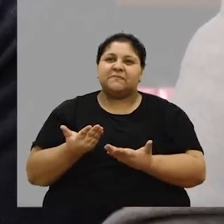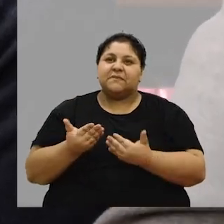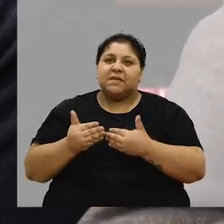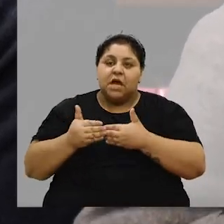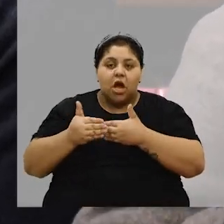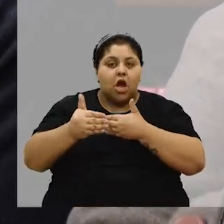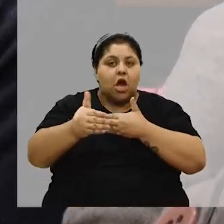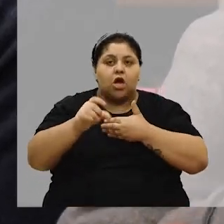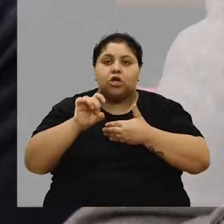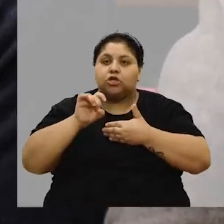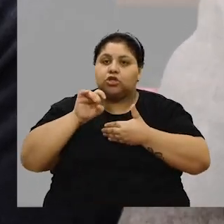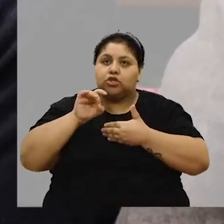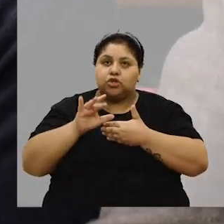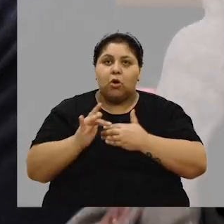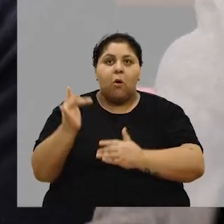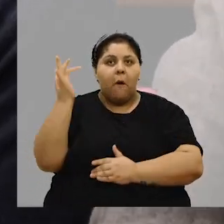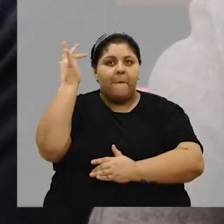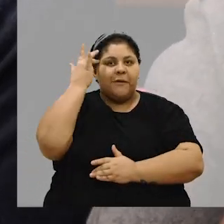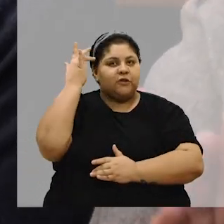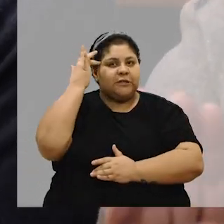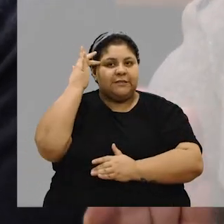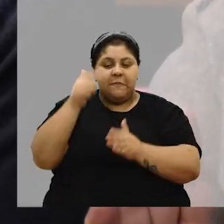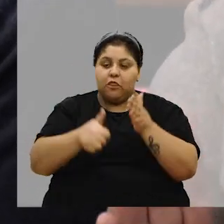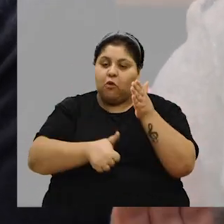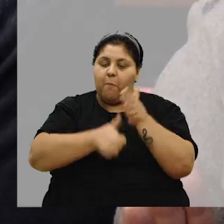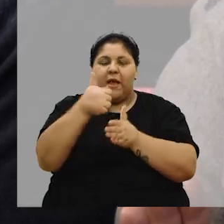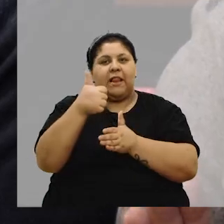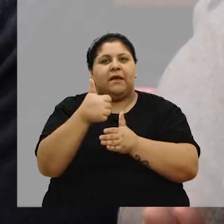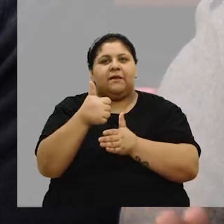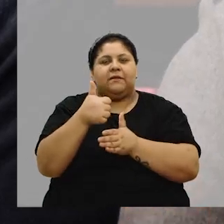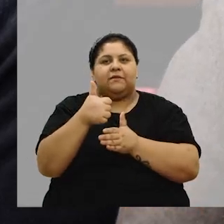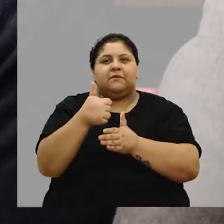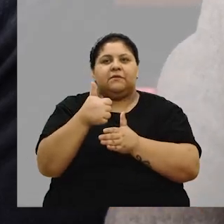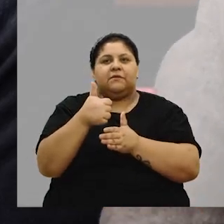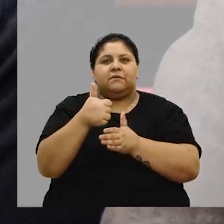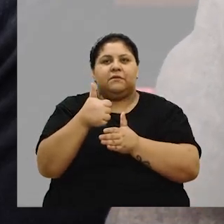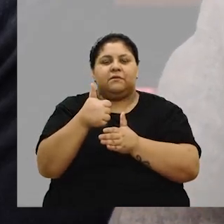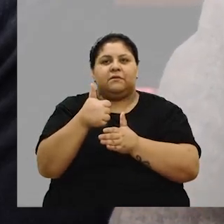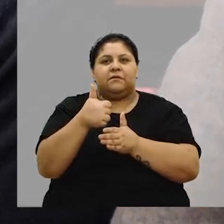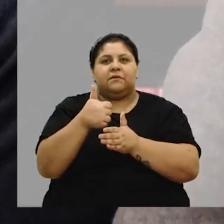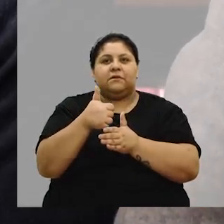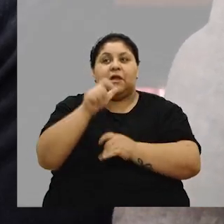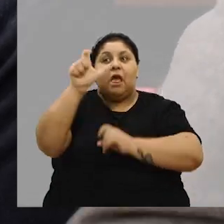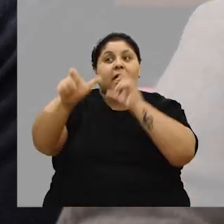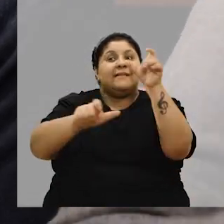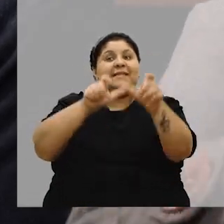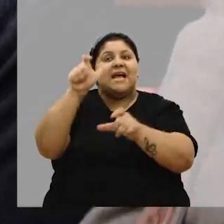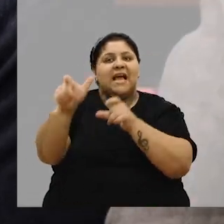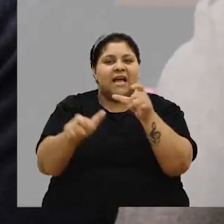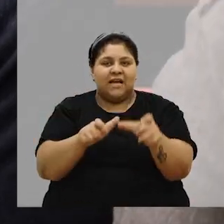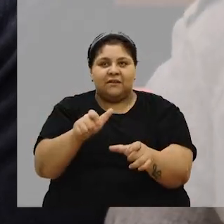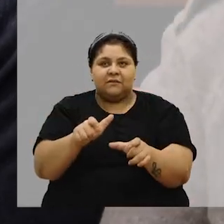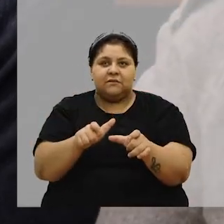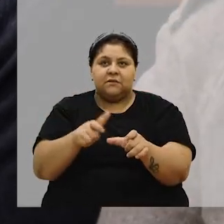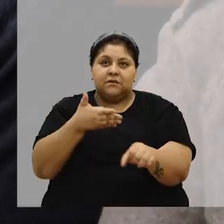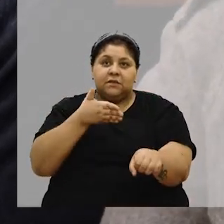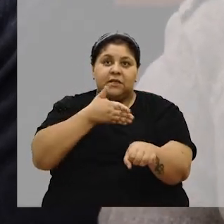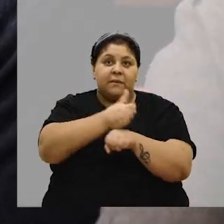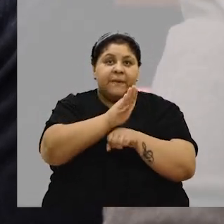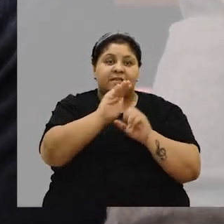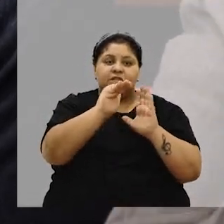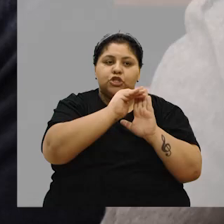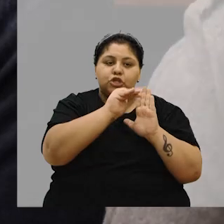Então, daqui para frente é só um amadurecimento cada vez mais, e amadurecimento das pessoas